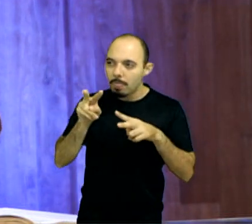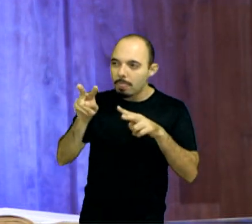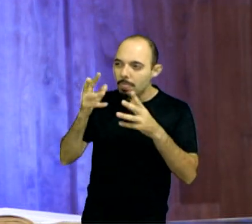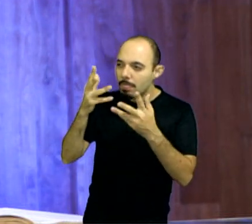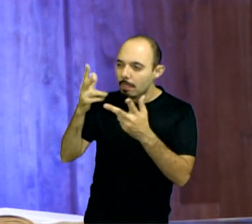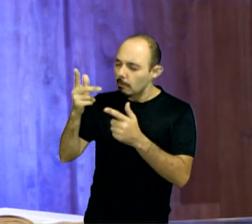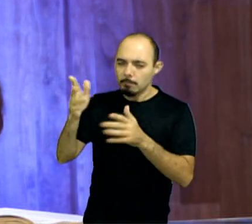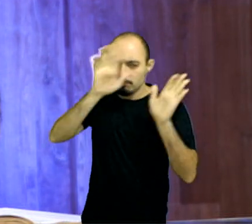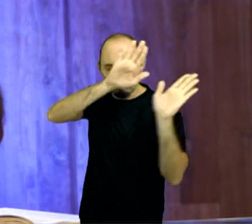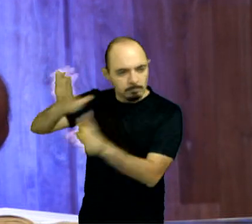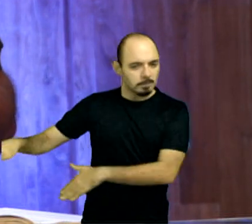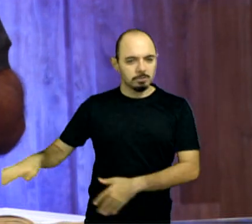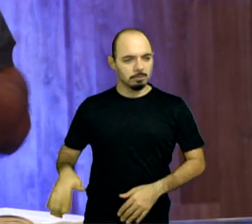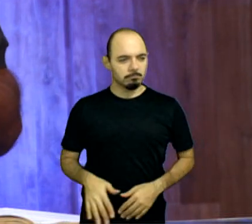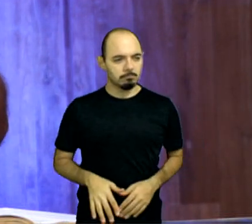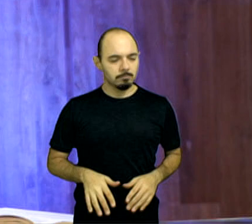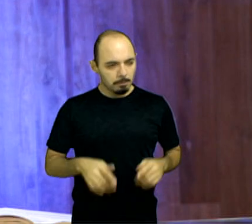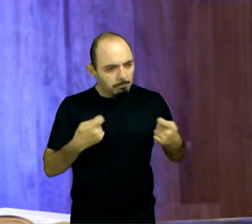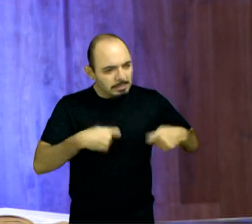ser radical.